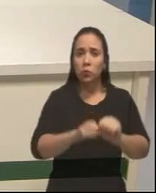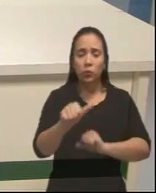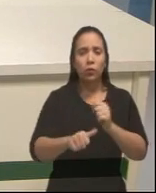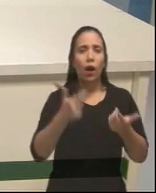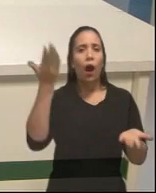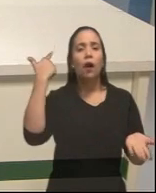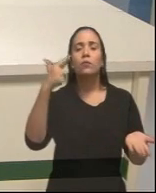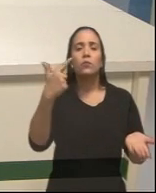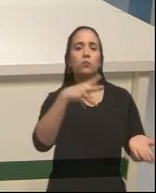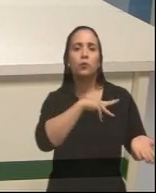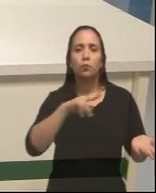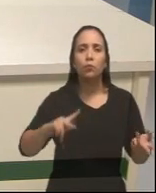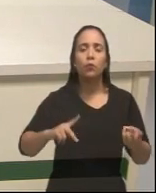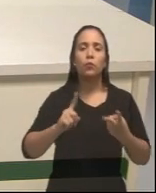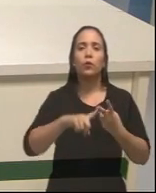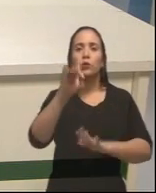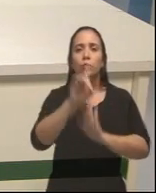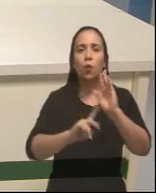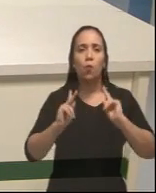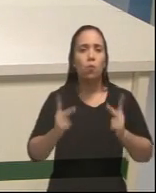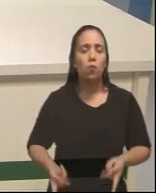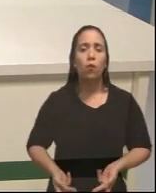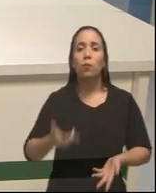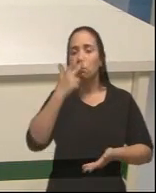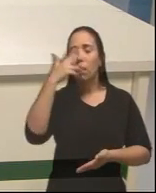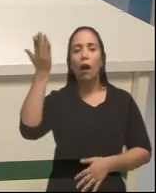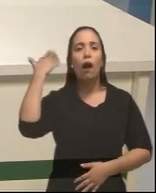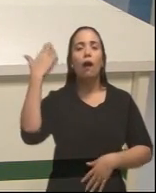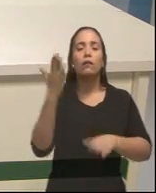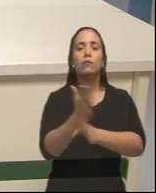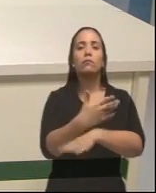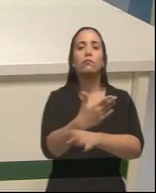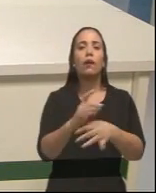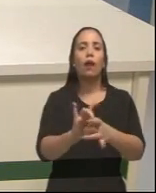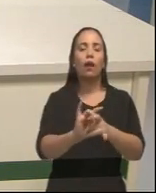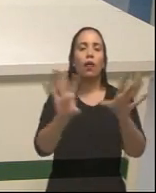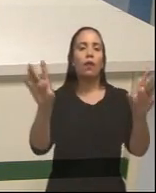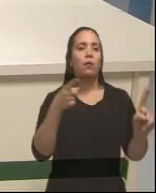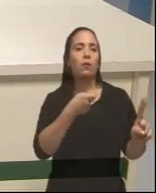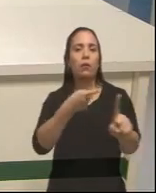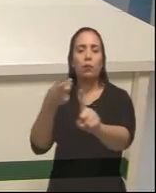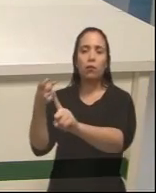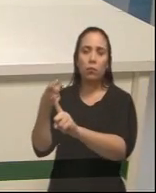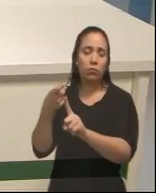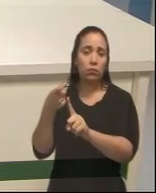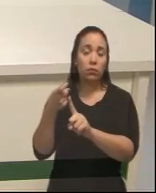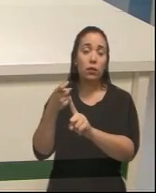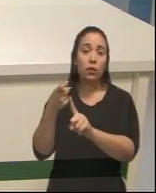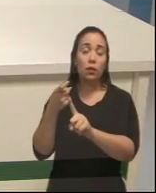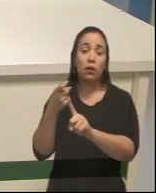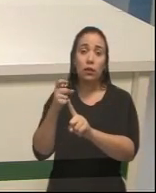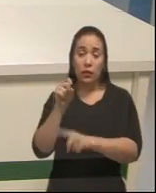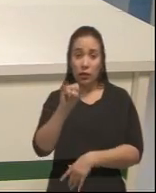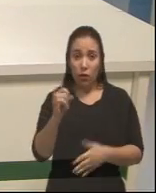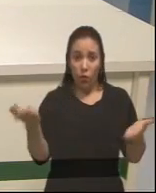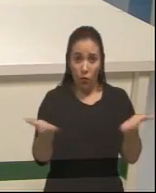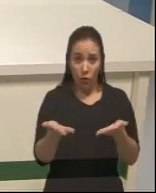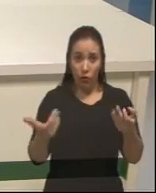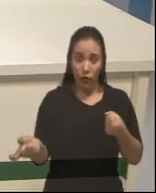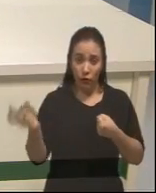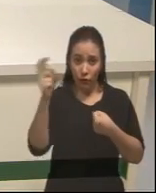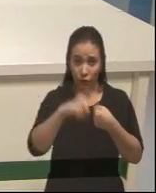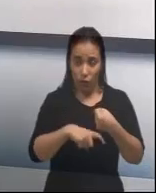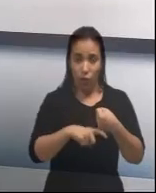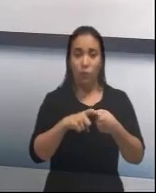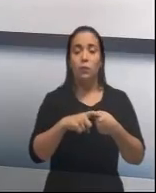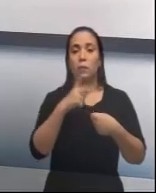Ministério Público, não tinha direitos humanos, não tinha nada naquele tempo, fazia o que queria. Né? Isso só poderia voltar, essa truculência, esse estado policialesco, se